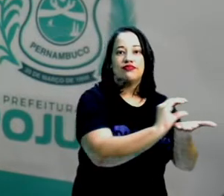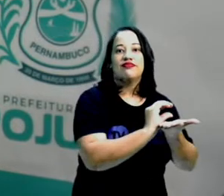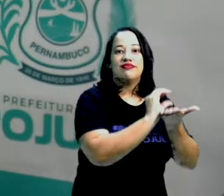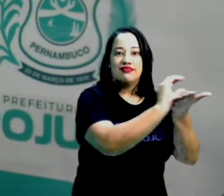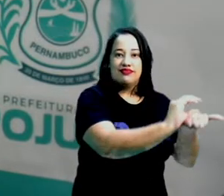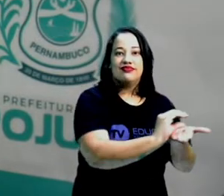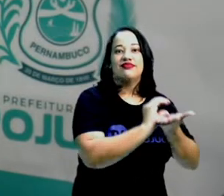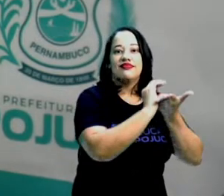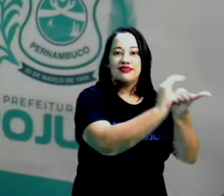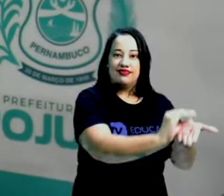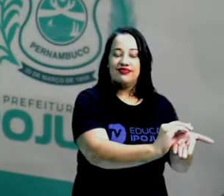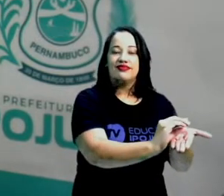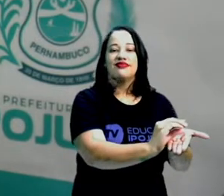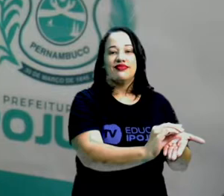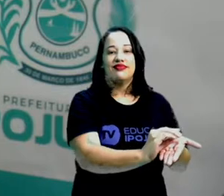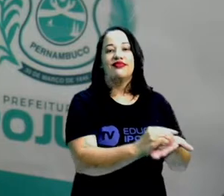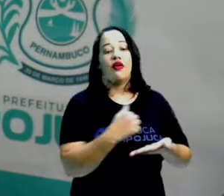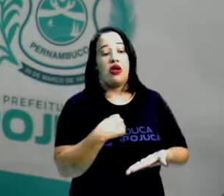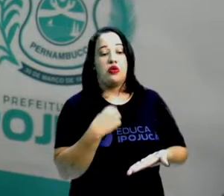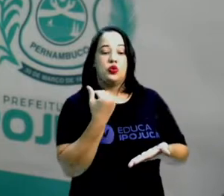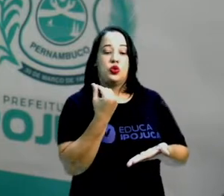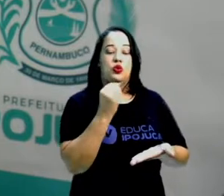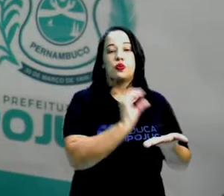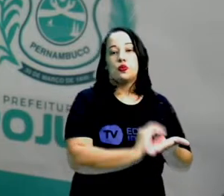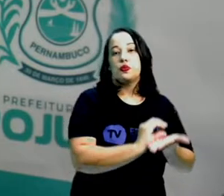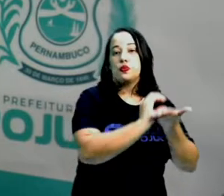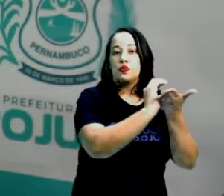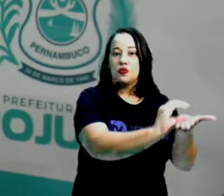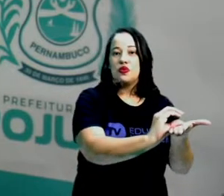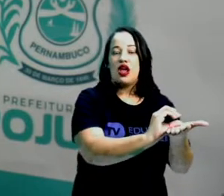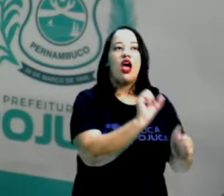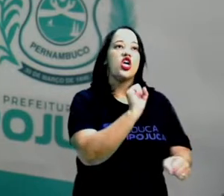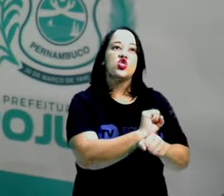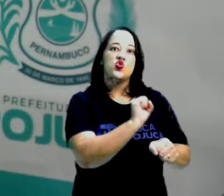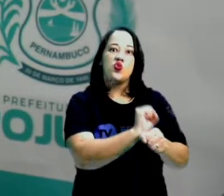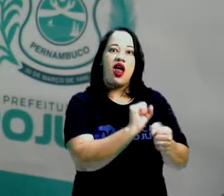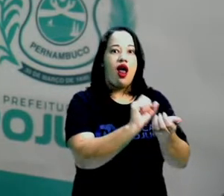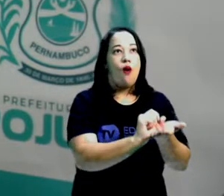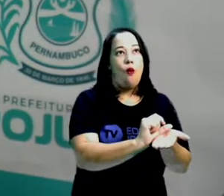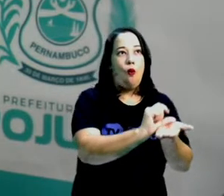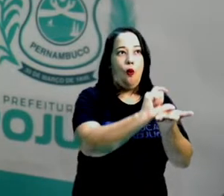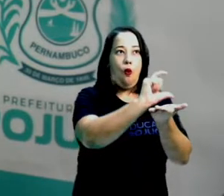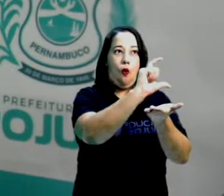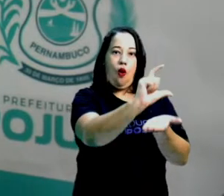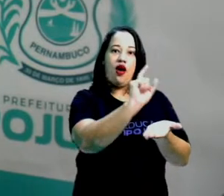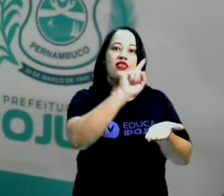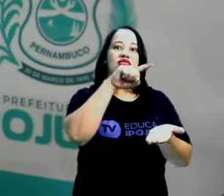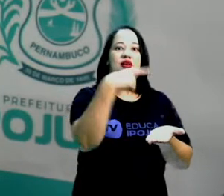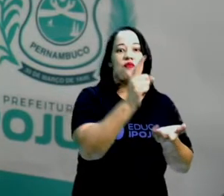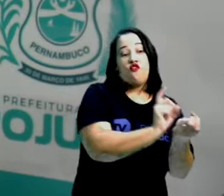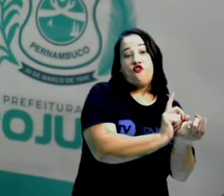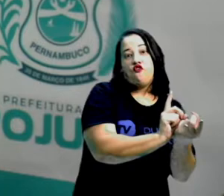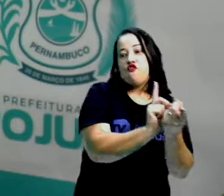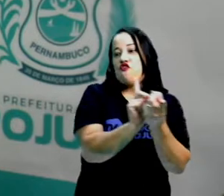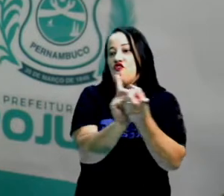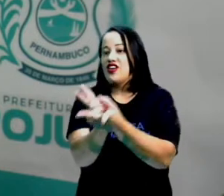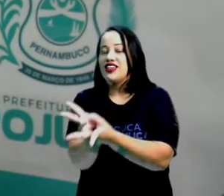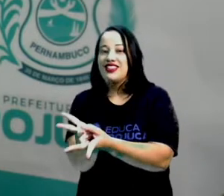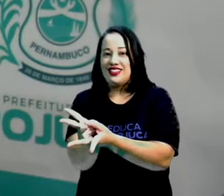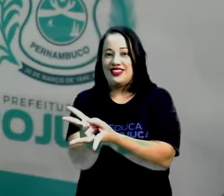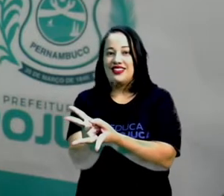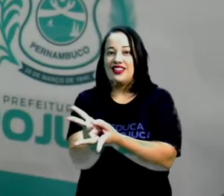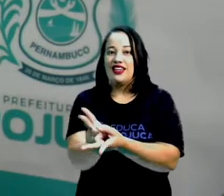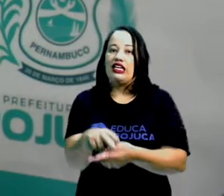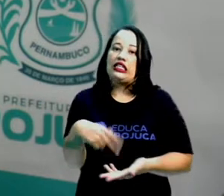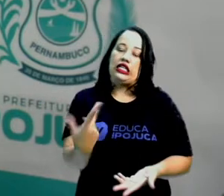comprar ações de uma empresa, esperando aquelas ações valorizarem, para depois vender aquelas ações. Isso